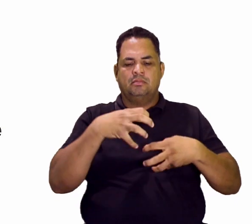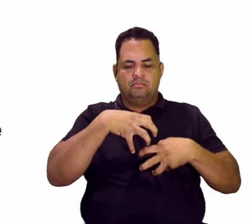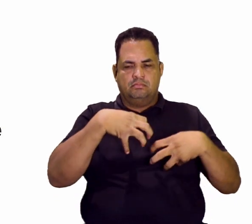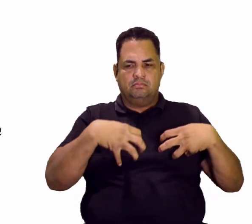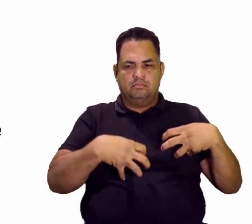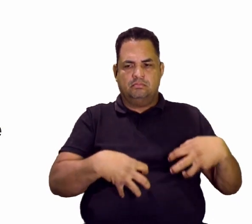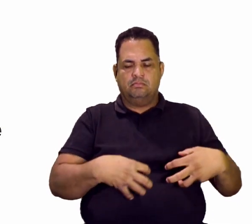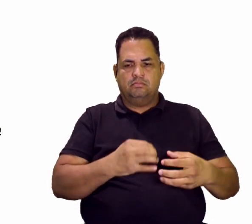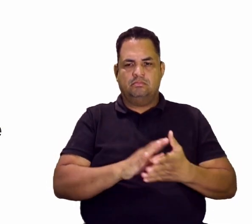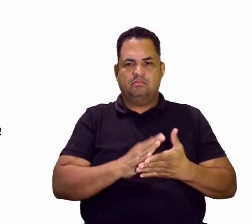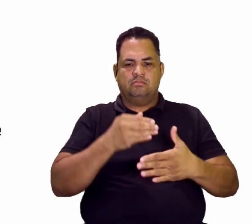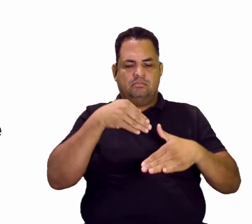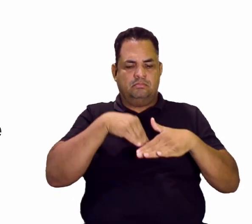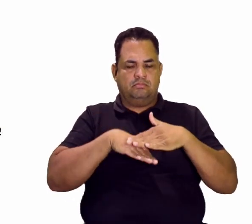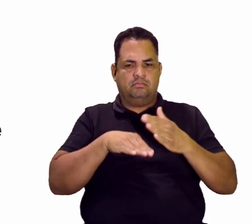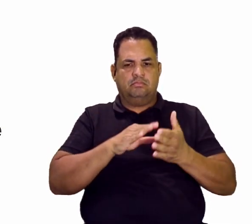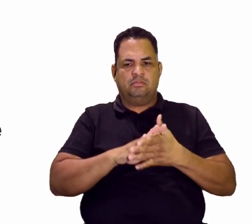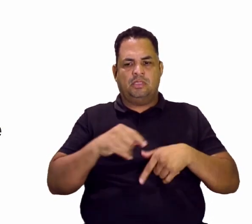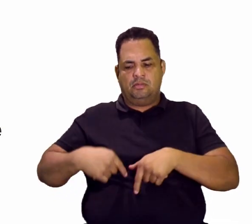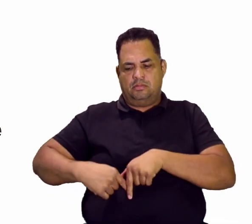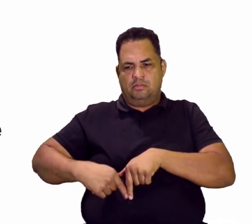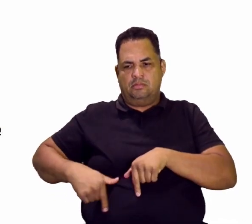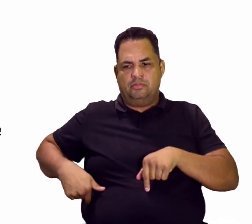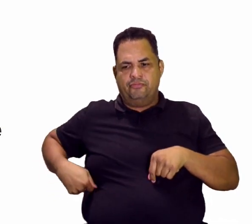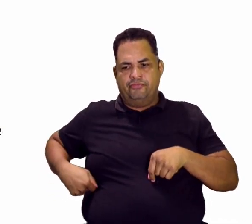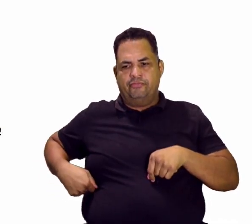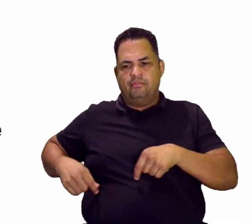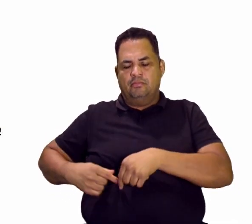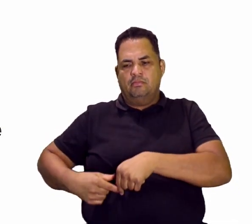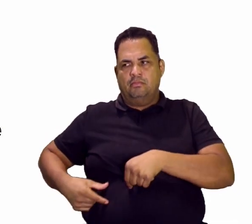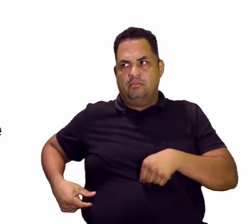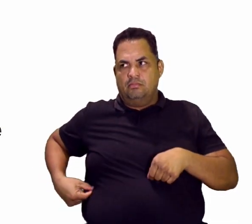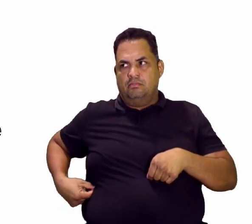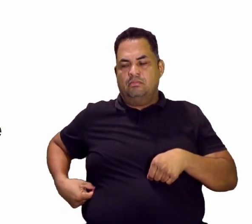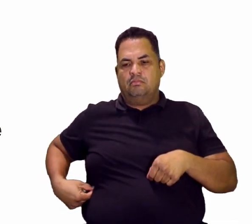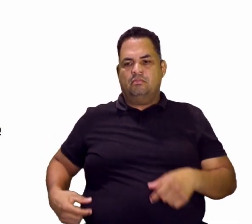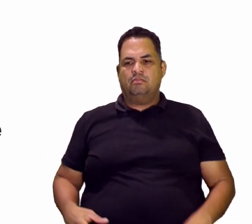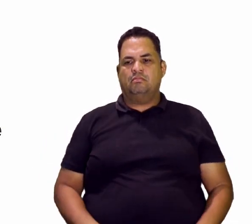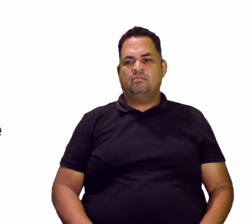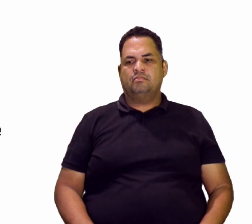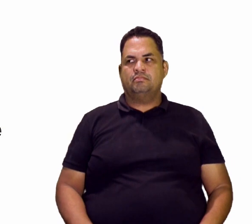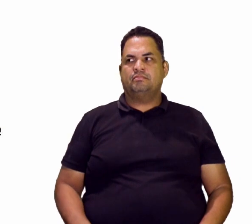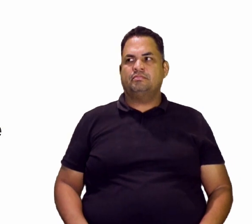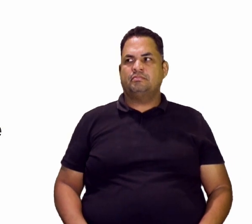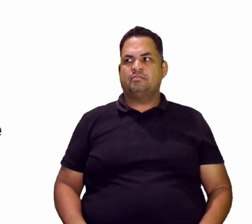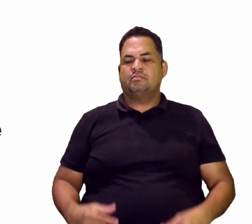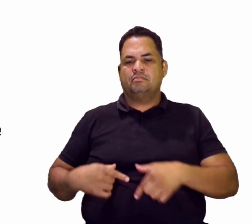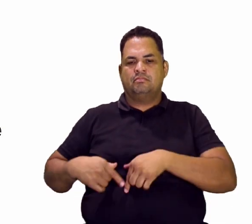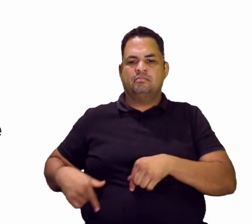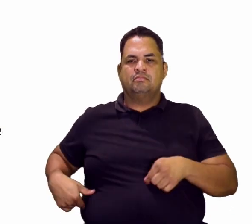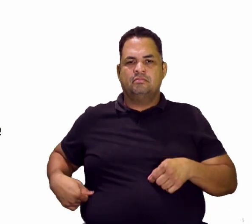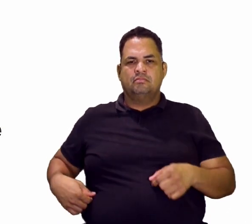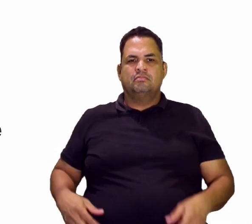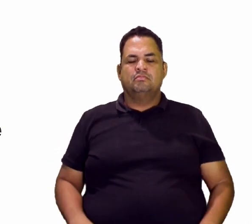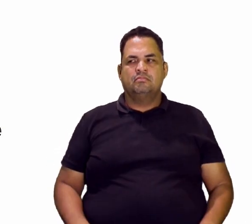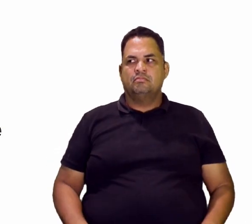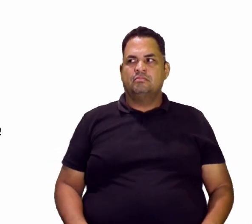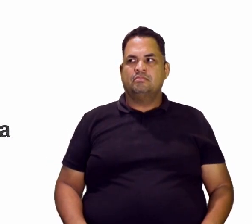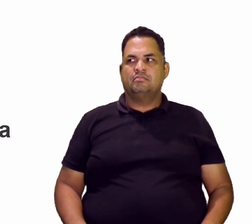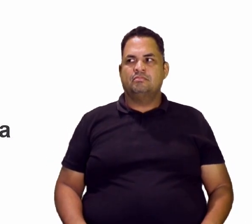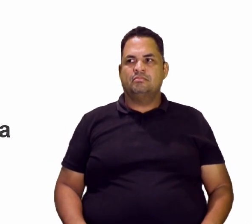ele está se localizando, que é o fígado, por isso chamado de vírus da hepatite. Olha como é que ele é estranho,